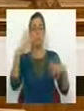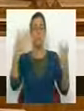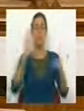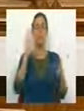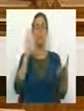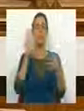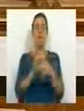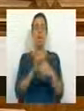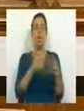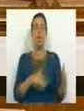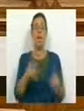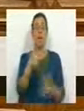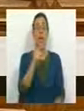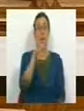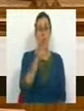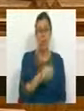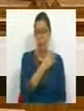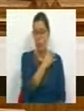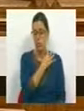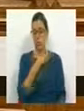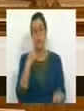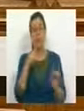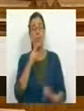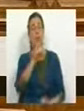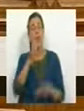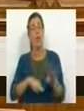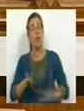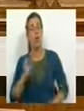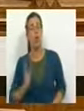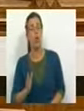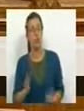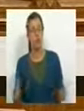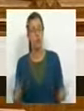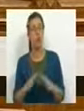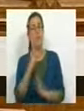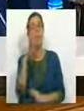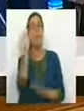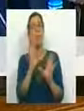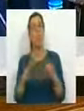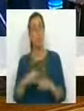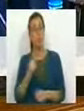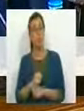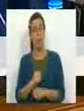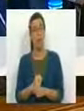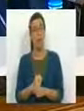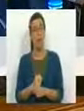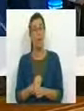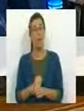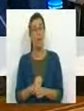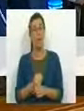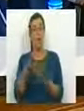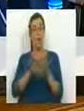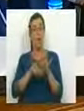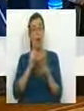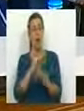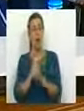seja sobre o Rio Tejo, e venho repor as perguntas que já foram feitas sobre o famoso Grupo de Trabalho e sobre o relatório